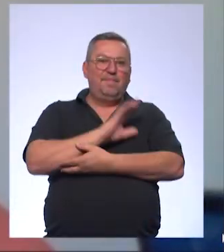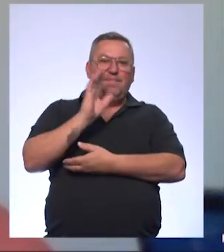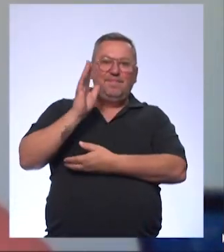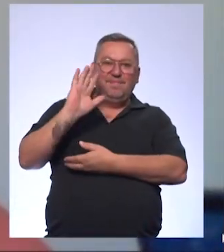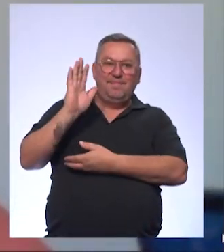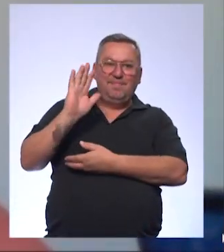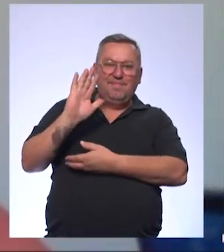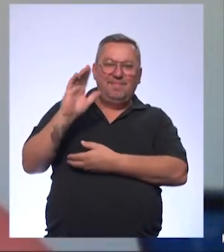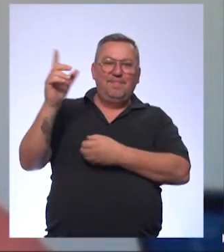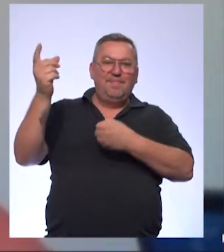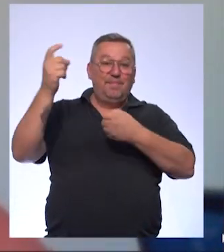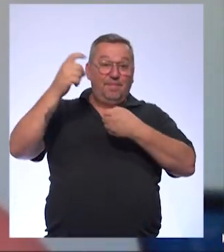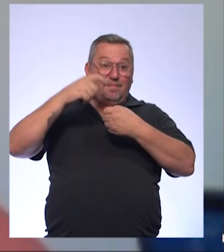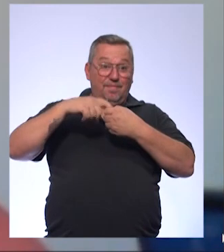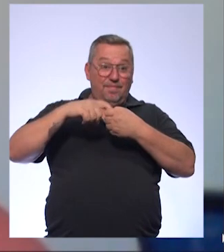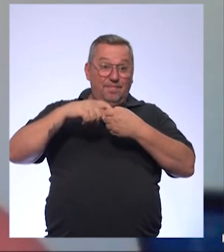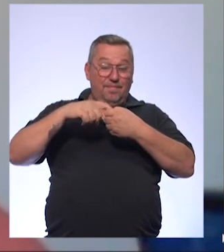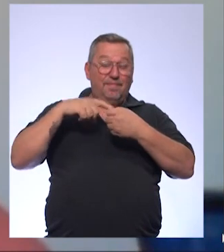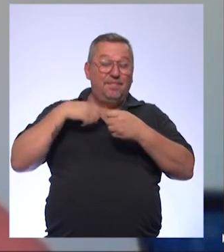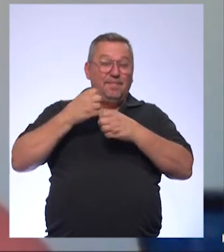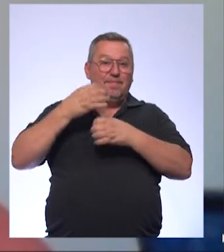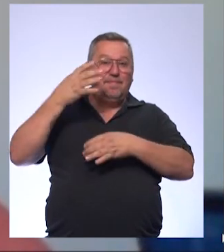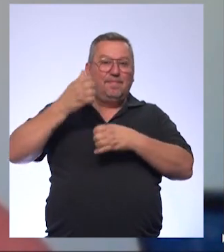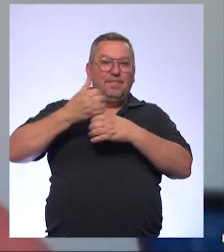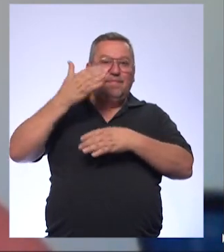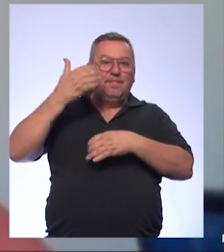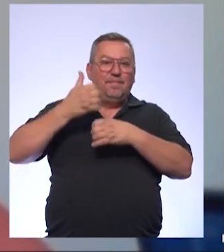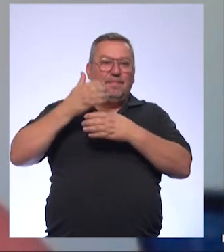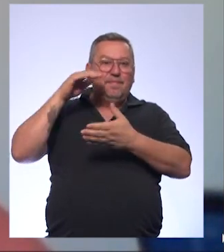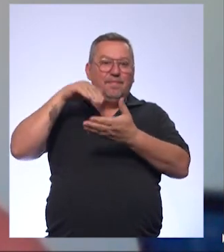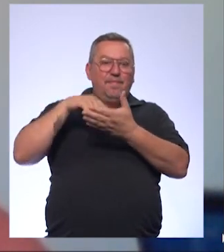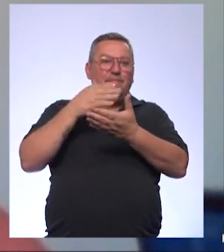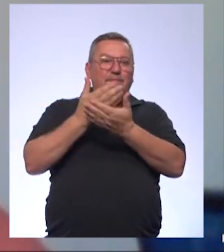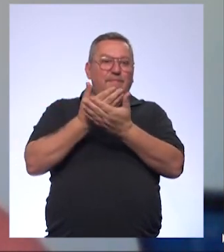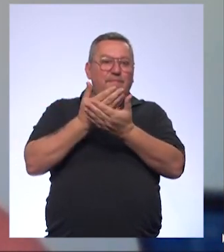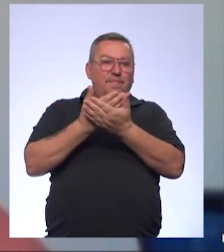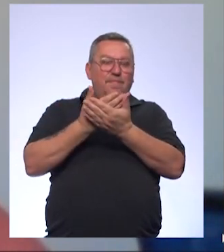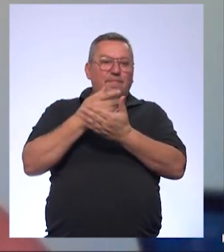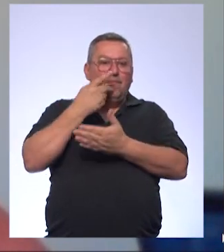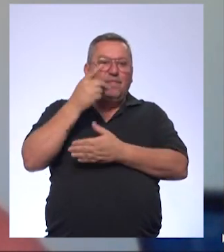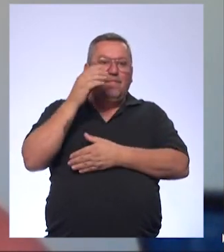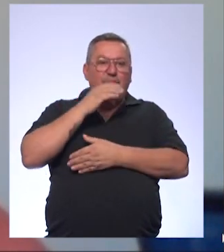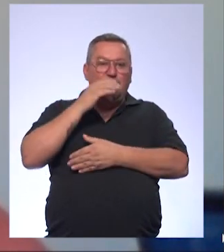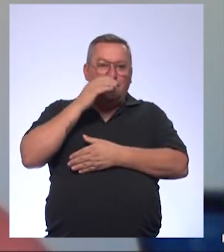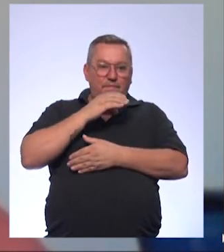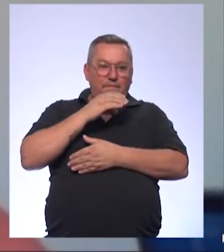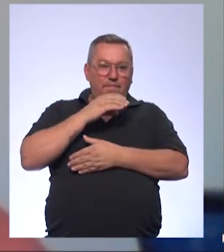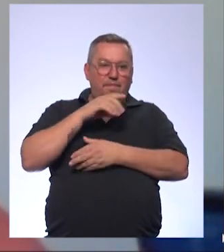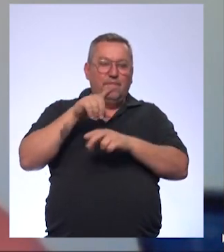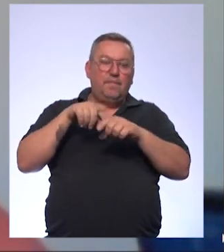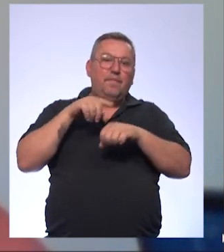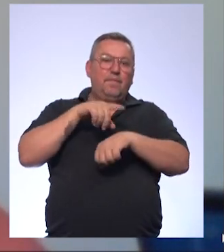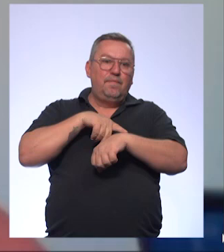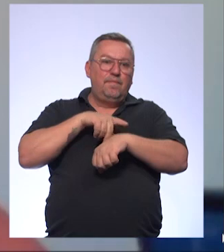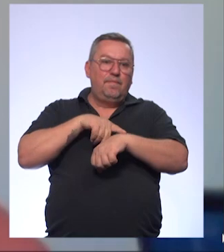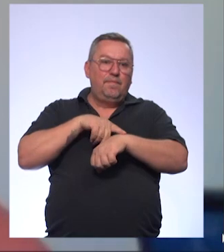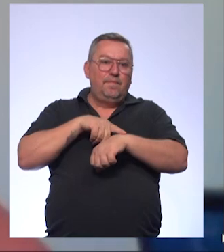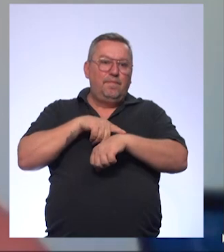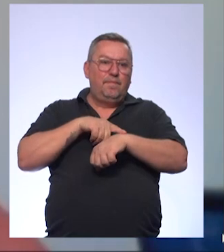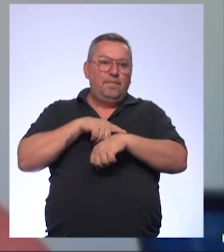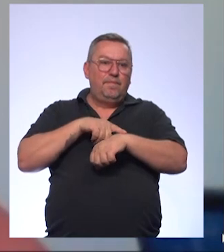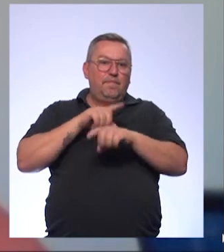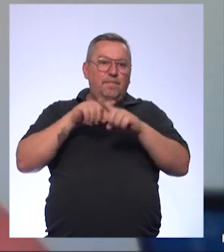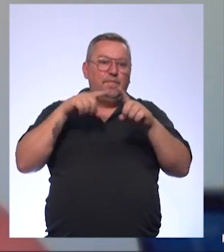Olá, voltamos dessa interação final aqui da nossa aula. Vou falar bem rapidinho por uma questão de tempo, tá?